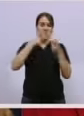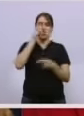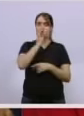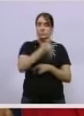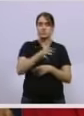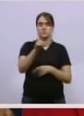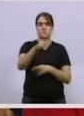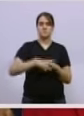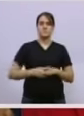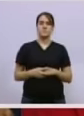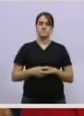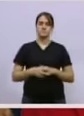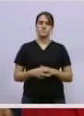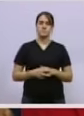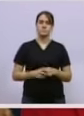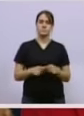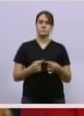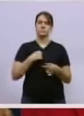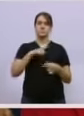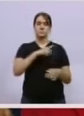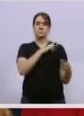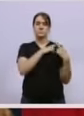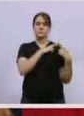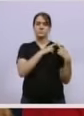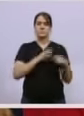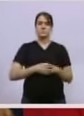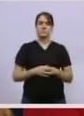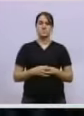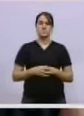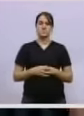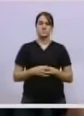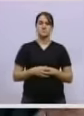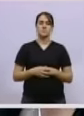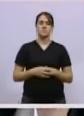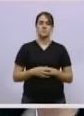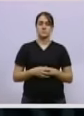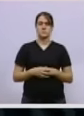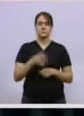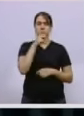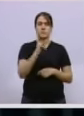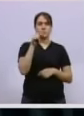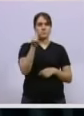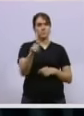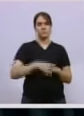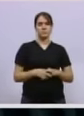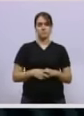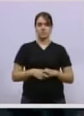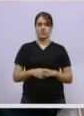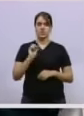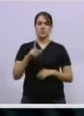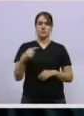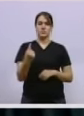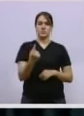condenação para você, mas eu tenho a responsabilidade de profeticamente lhe anunciar que